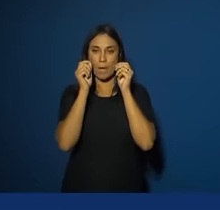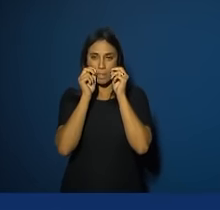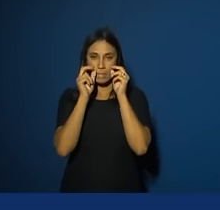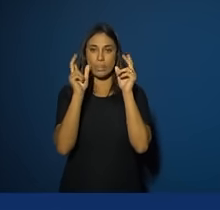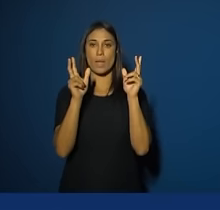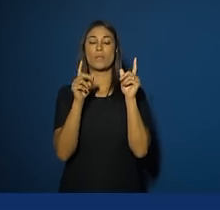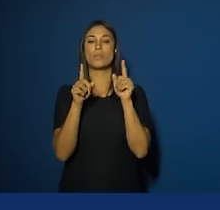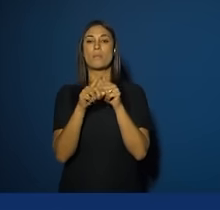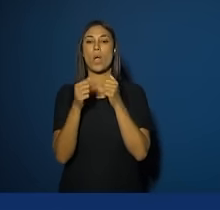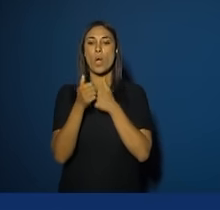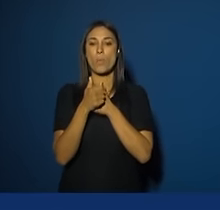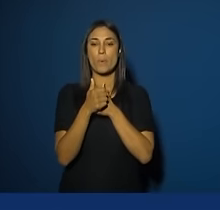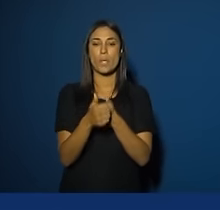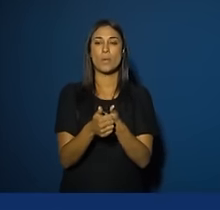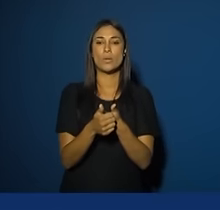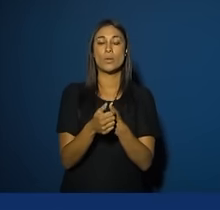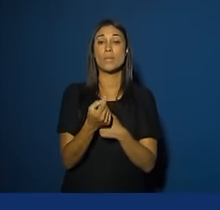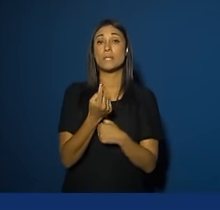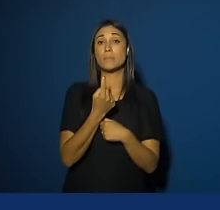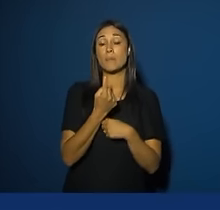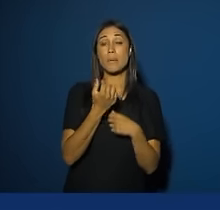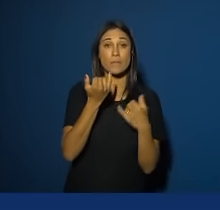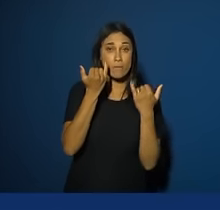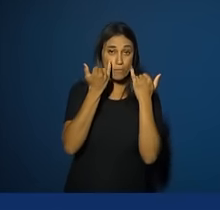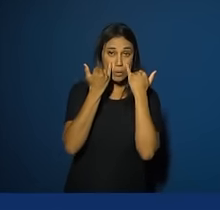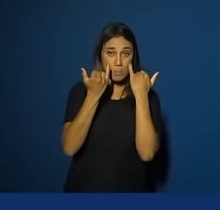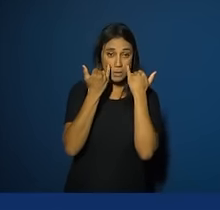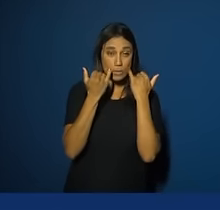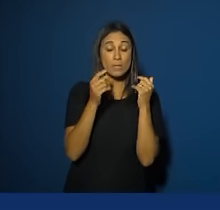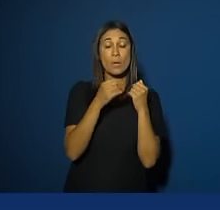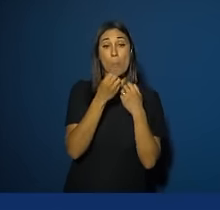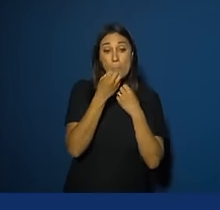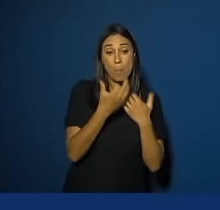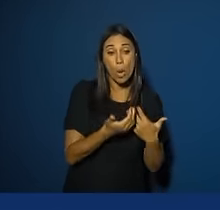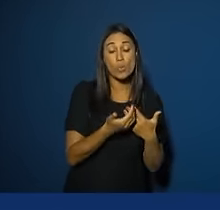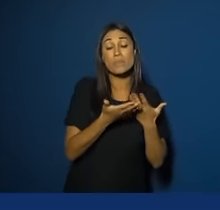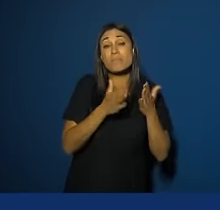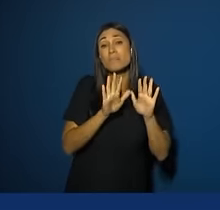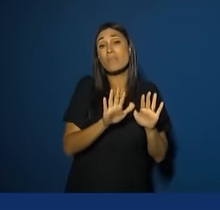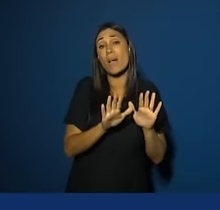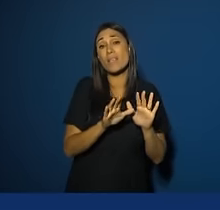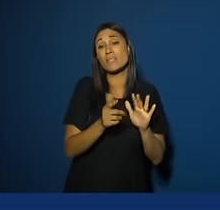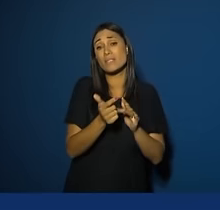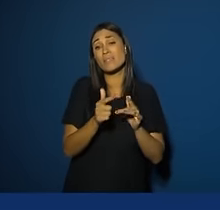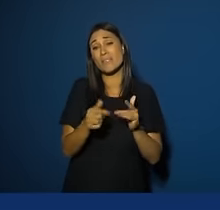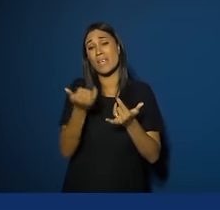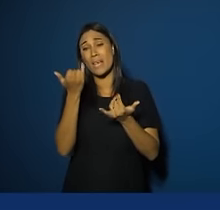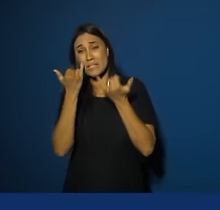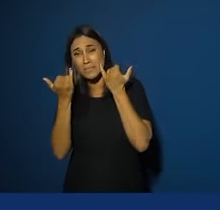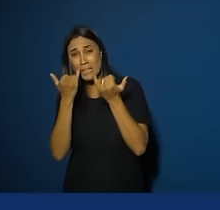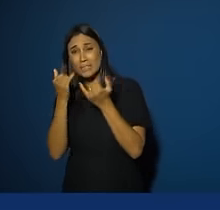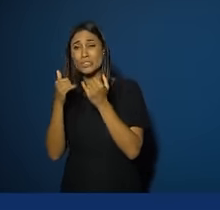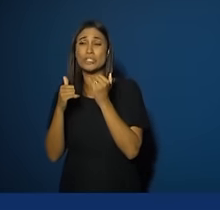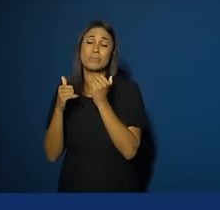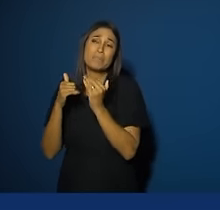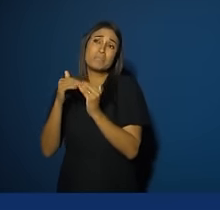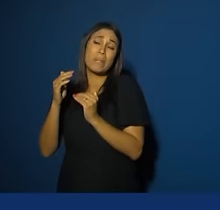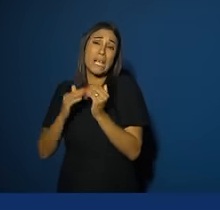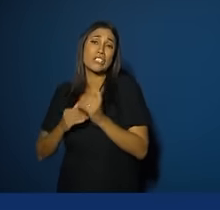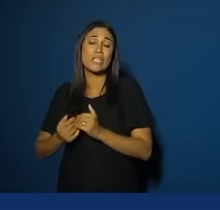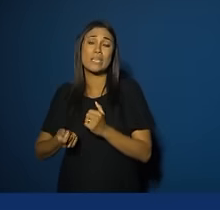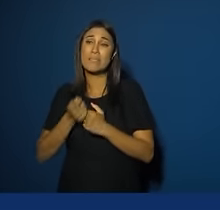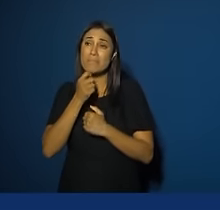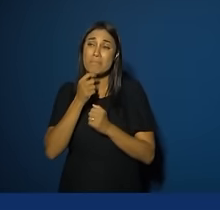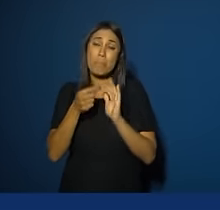acompanhando. Esses primeiros dados de inflação são bons, mas, ao mesmo tempo, tem dados de atividade que